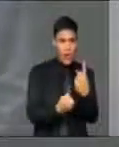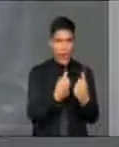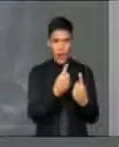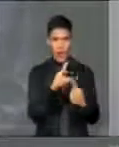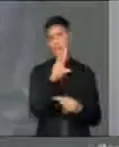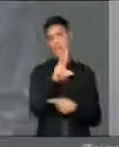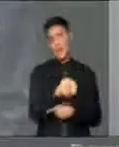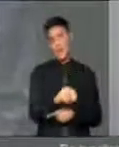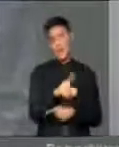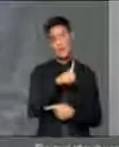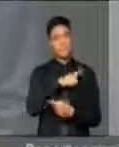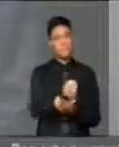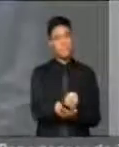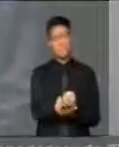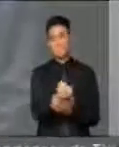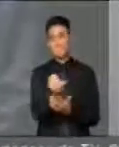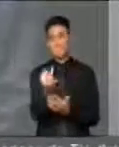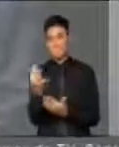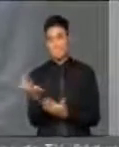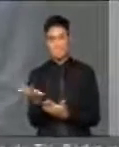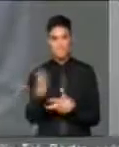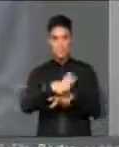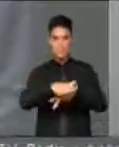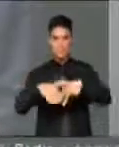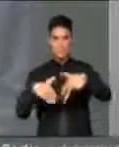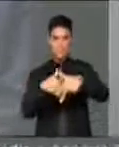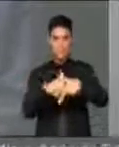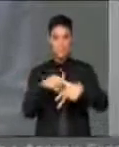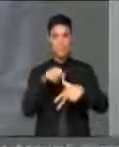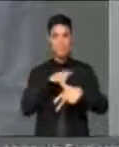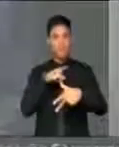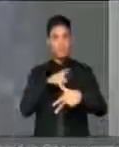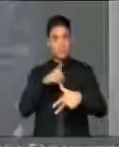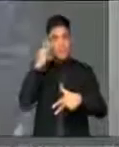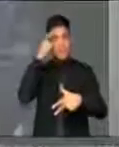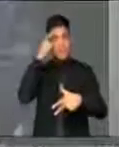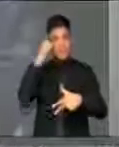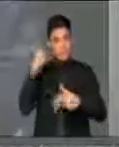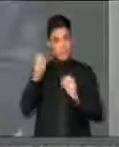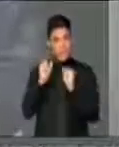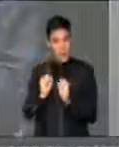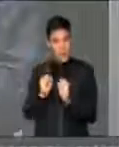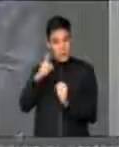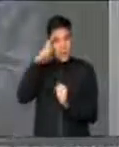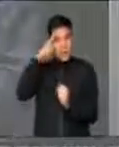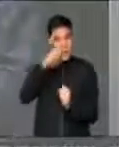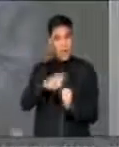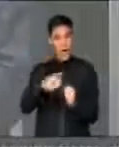governo. Ganhou o governo achar que é dono do patrimônio público.